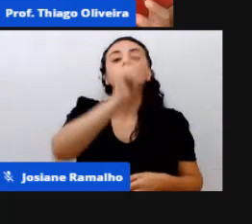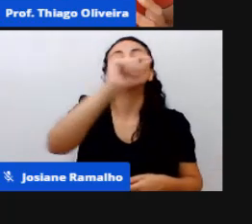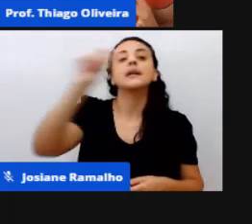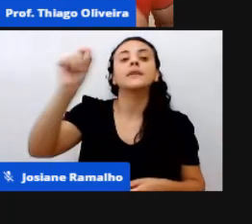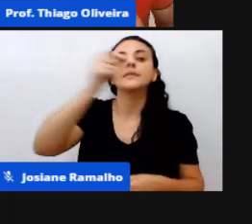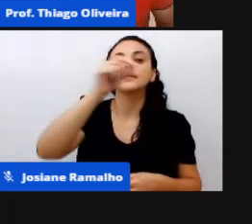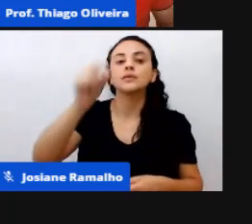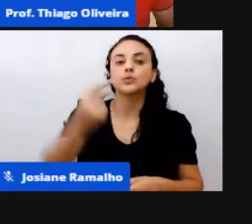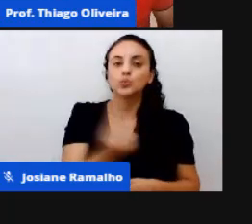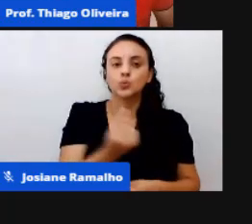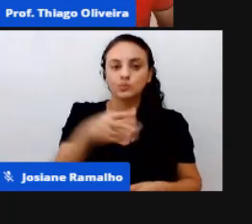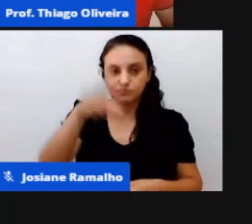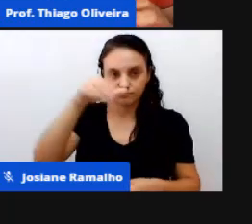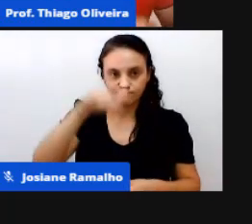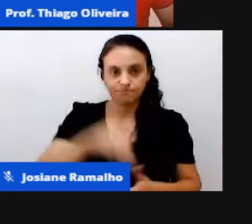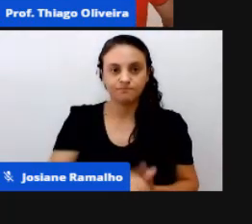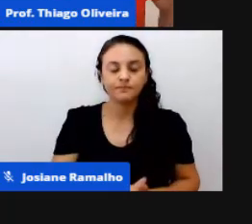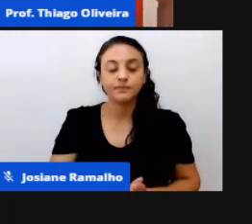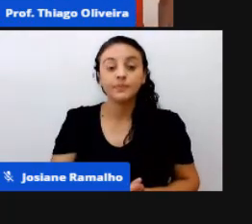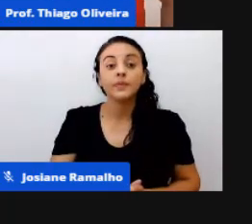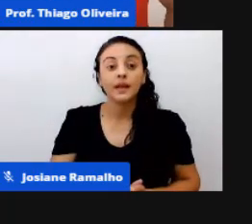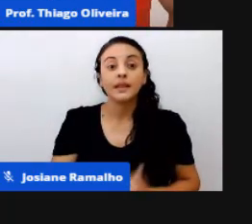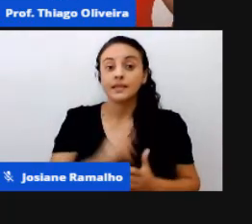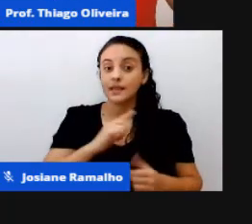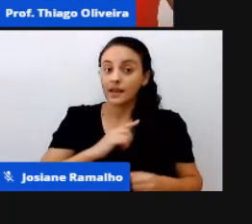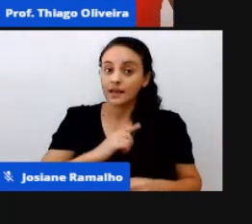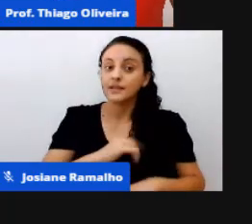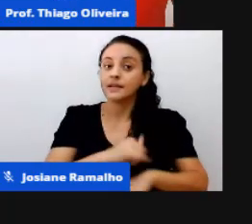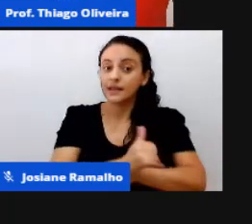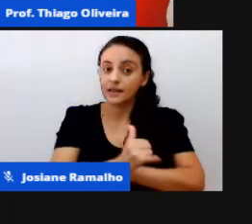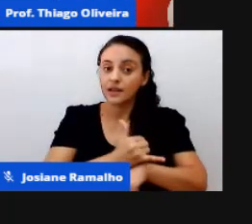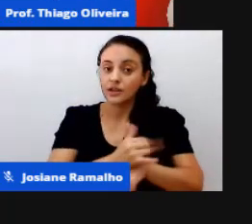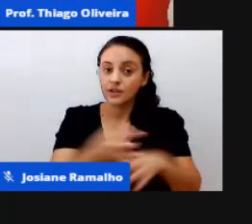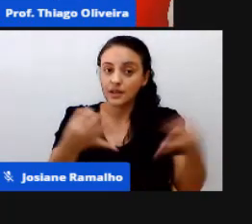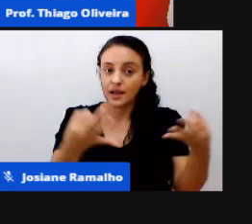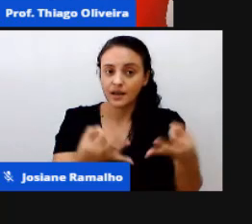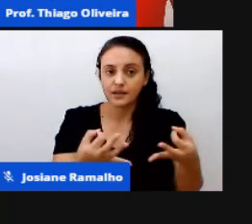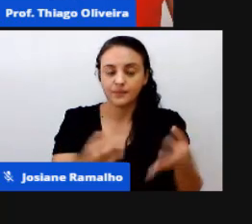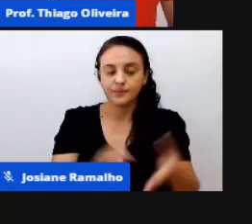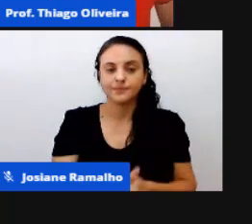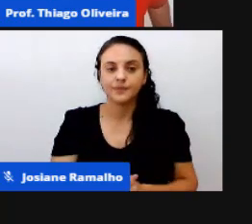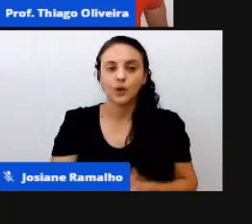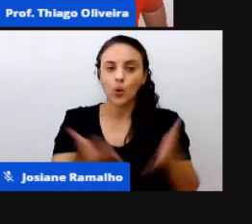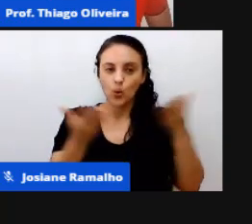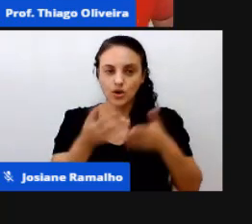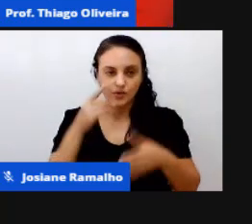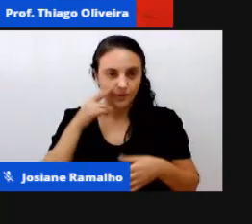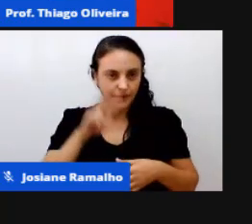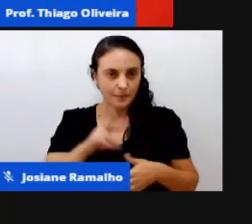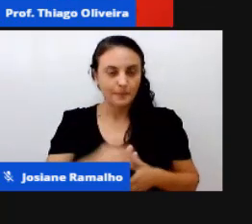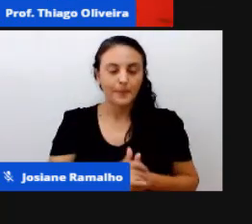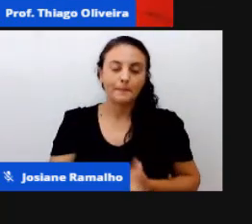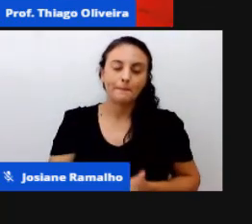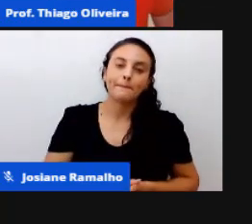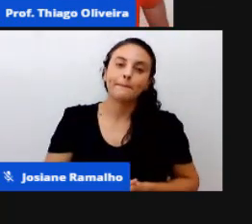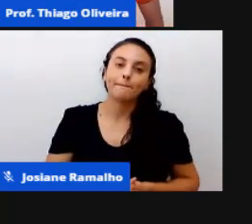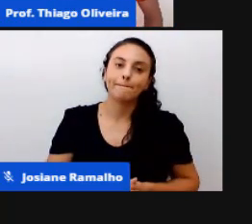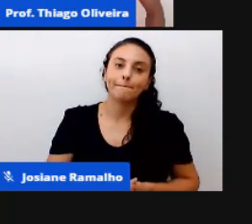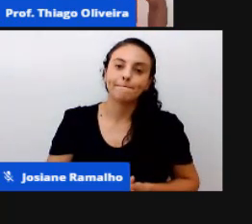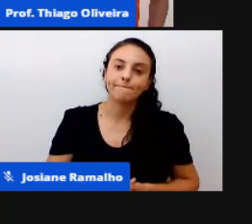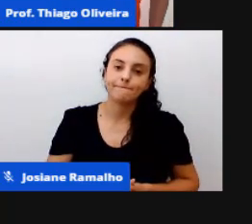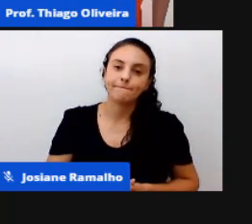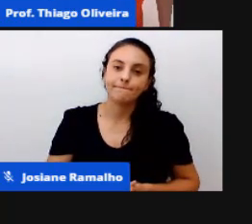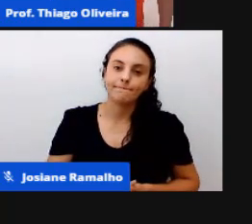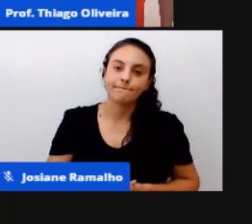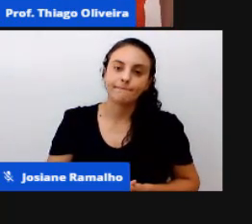movimentos, existem procedimentos para isso. É o que a gente vai ver hoje aqui. Tá bom? Pode passar um